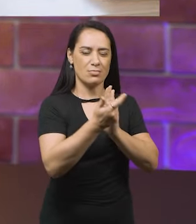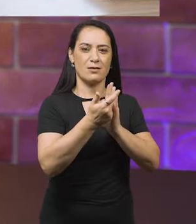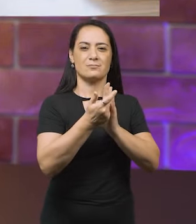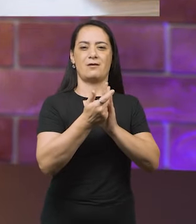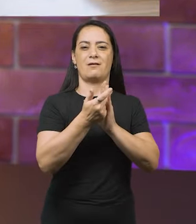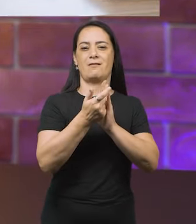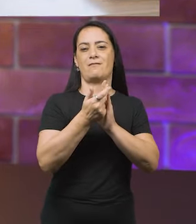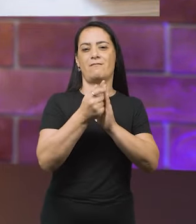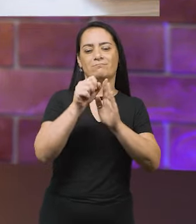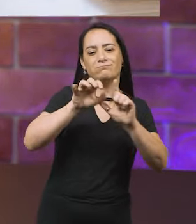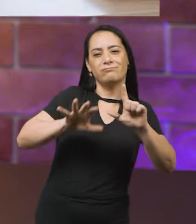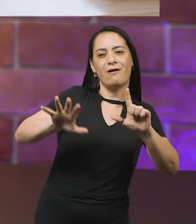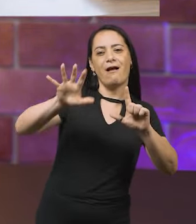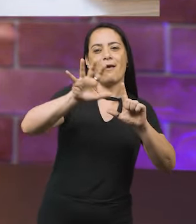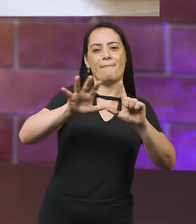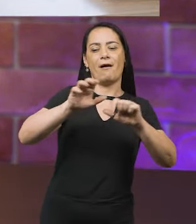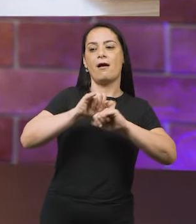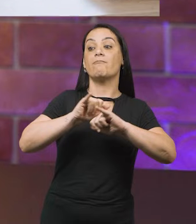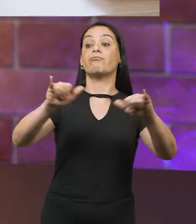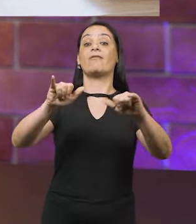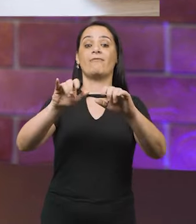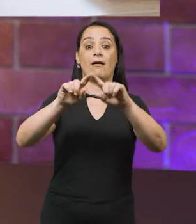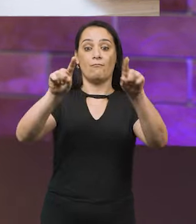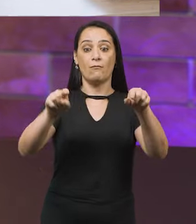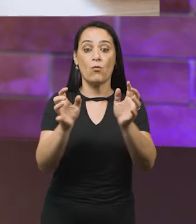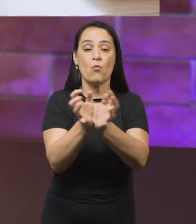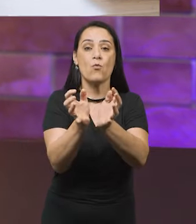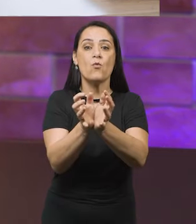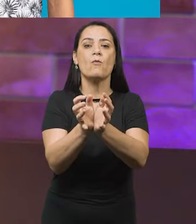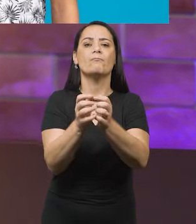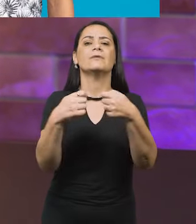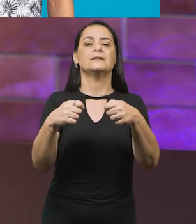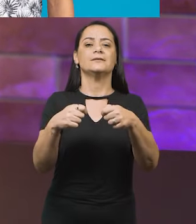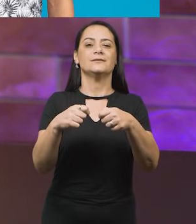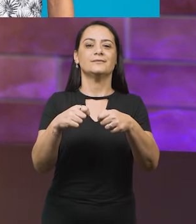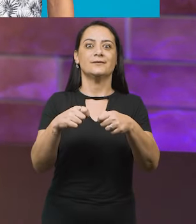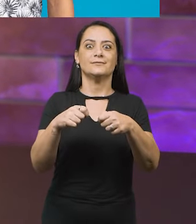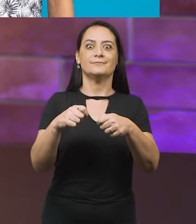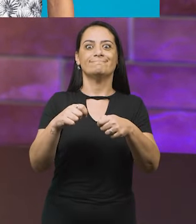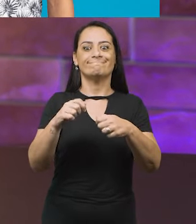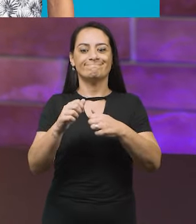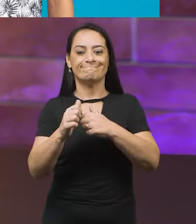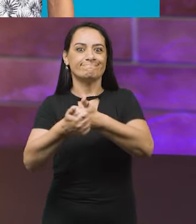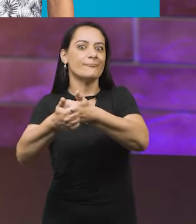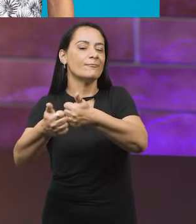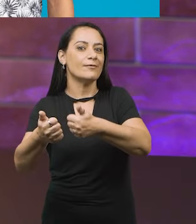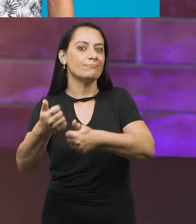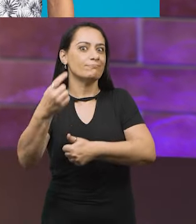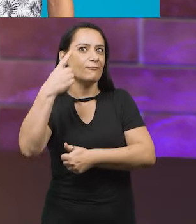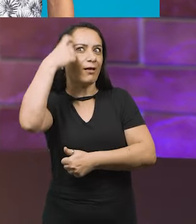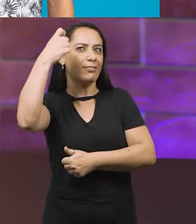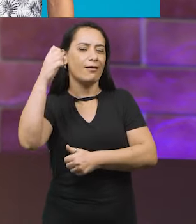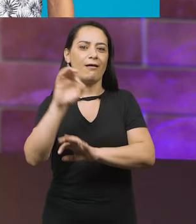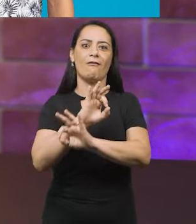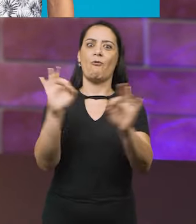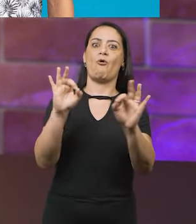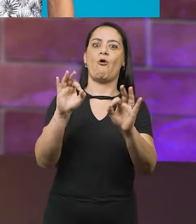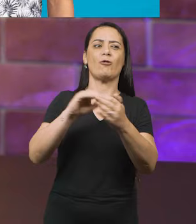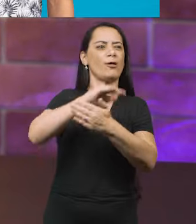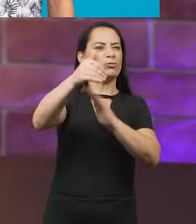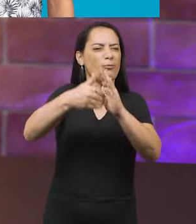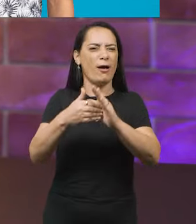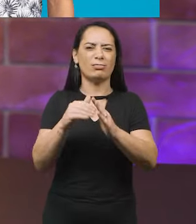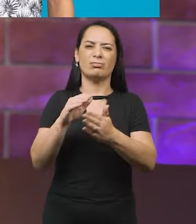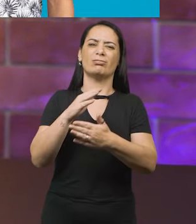daquele comunicado que será enviado para toda a equipe. De repente, você tem uma ideia ótima que com certeza todos vão